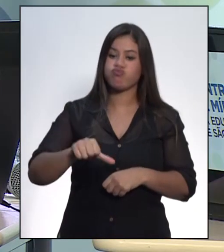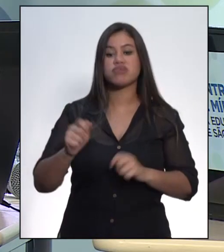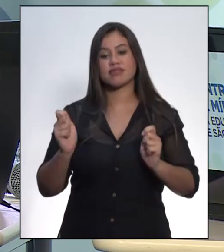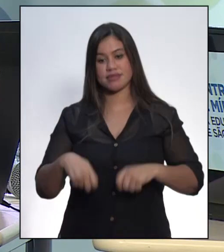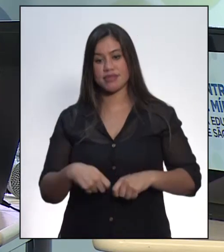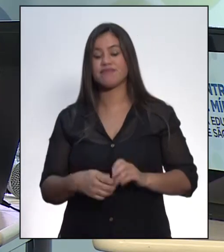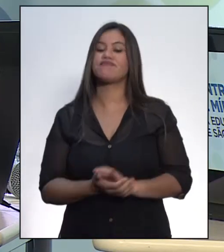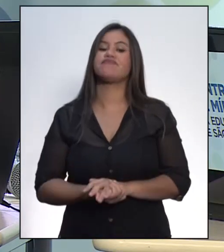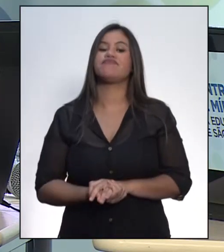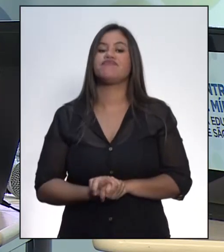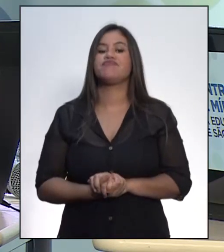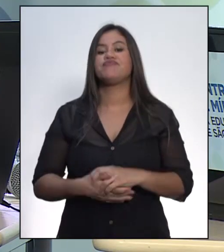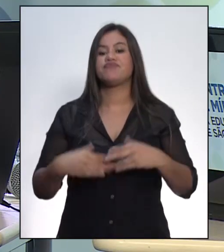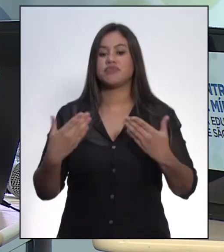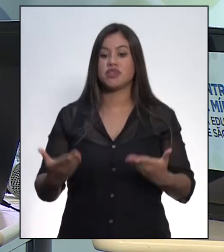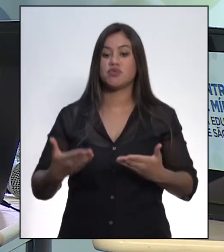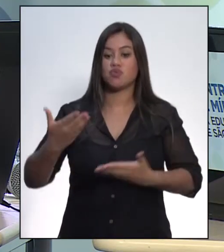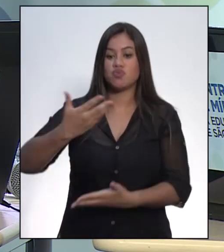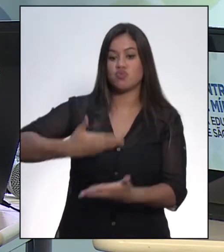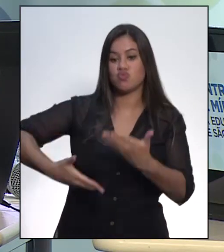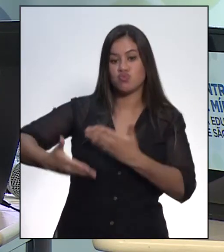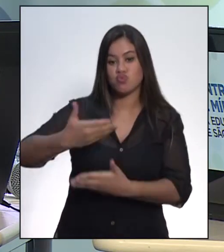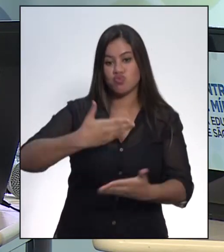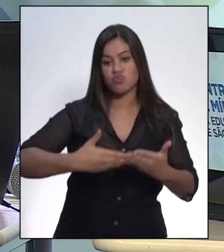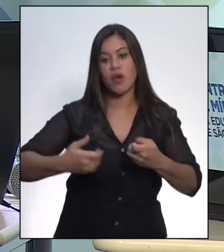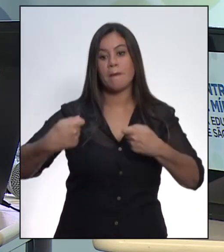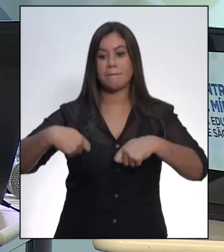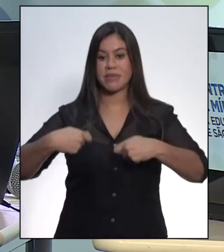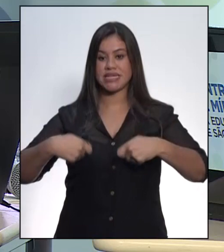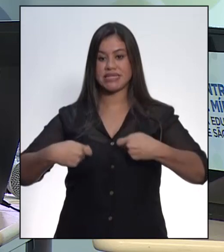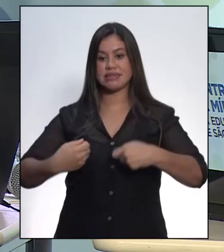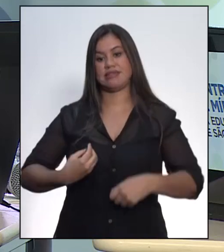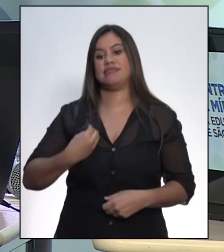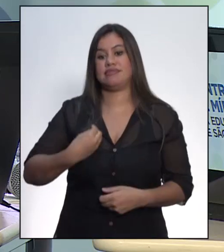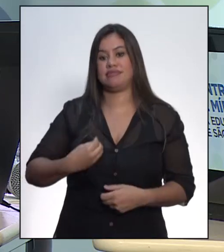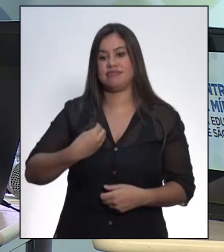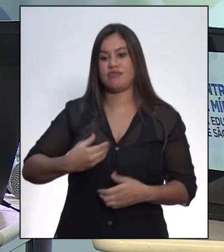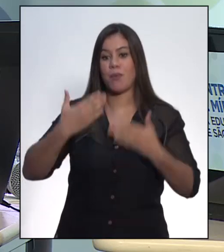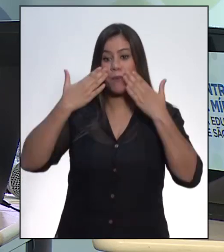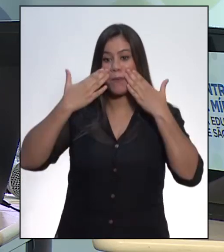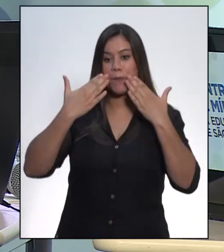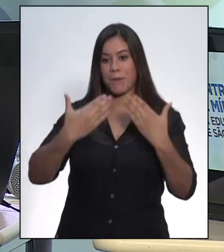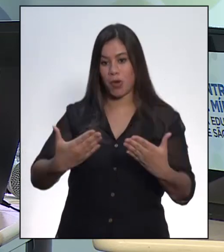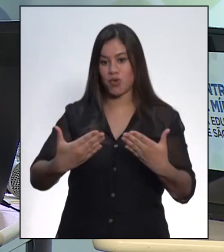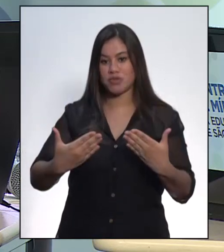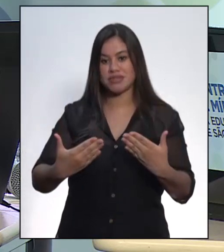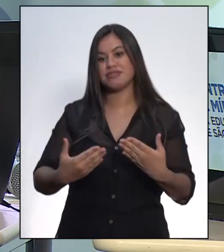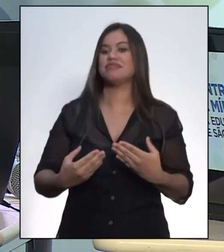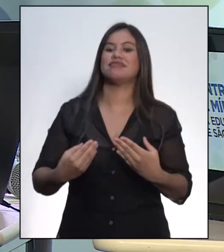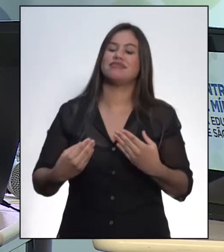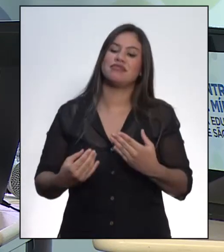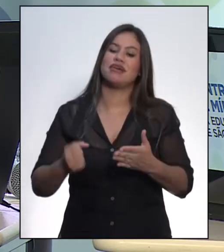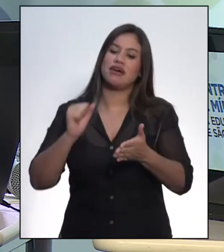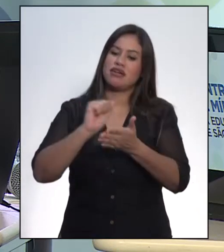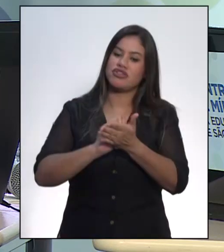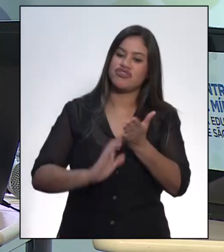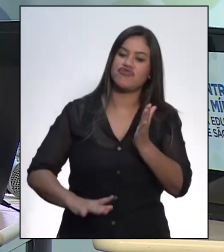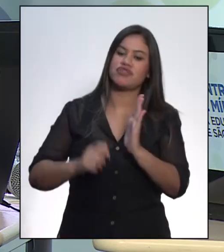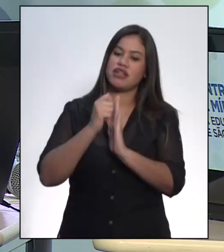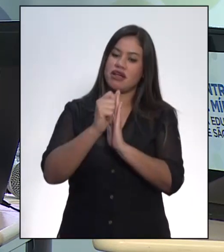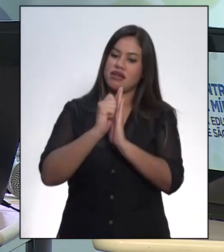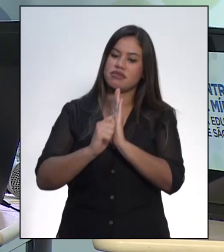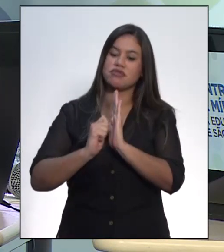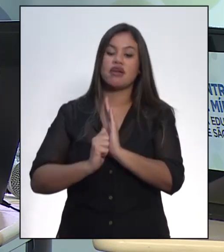pertinente. Então, participar da aula de forma ativa. O que é participar da aula de forma ativa? É fazer as atividades, colocar